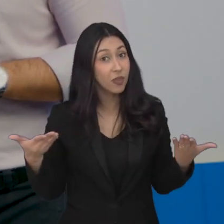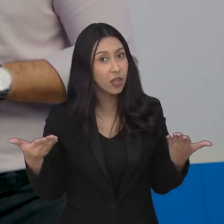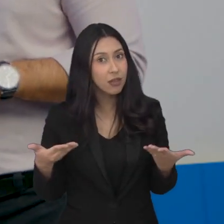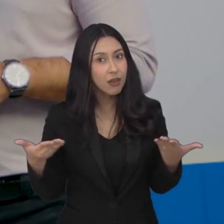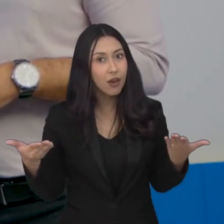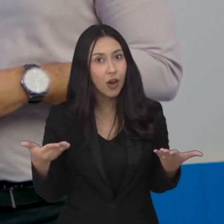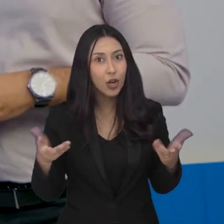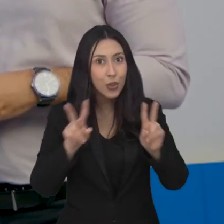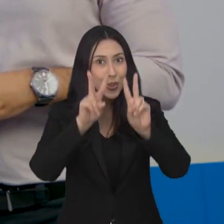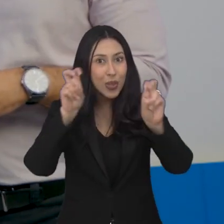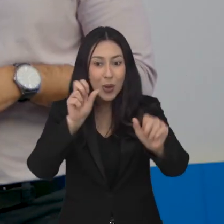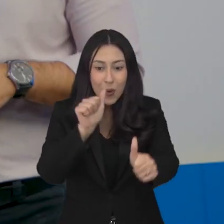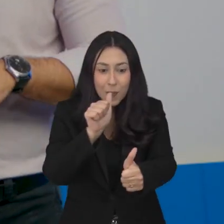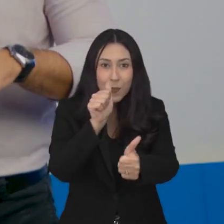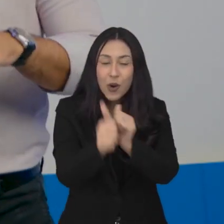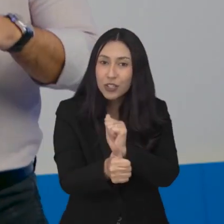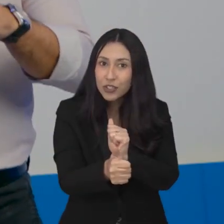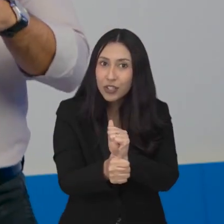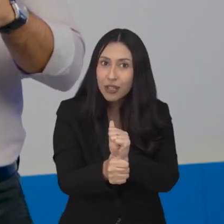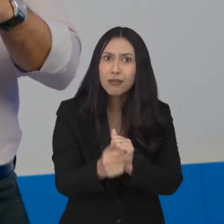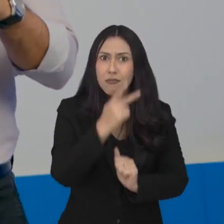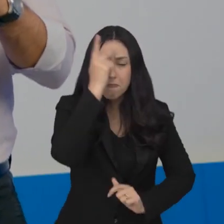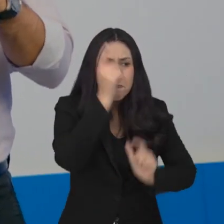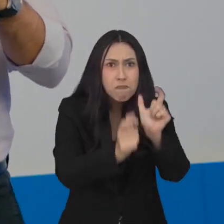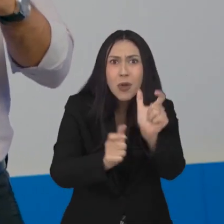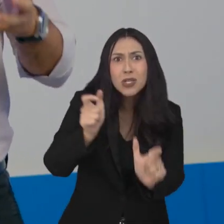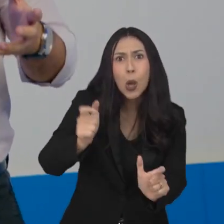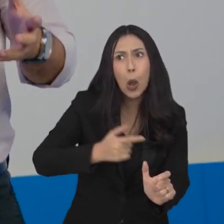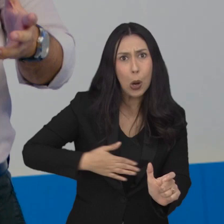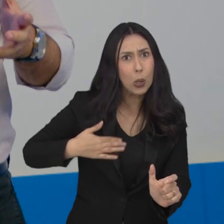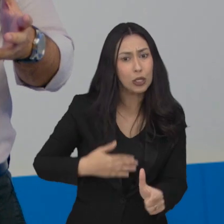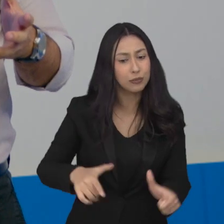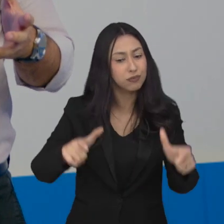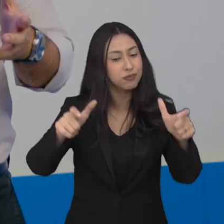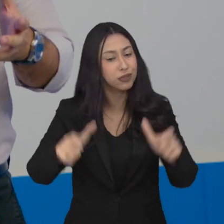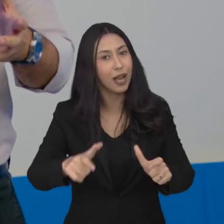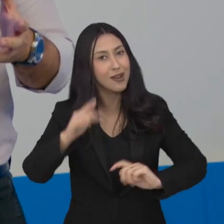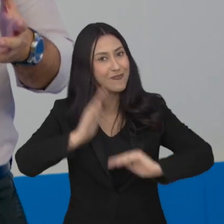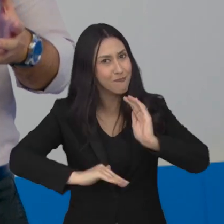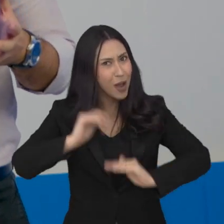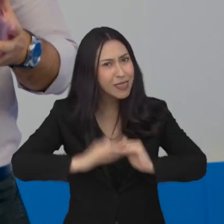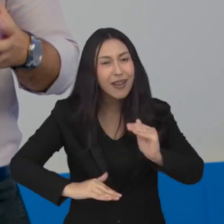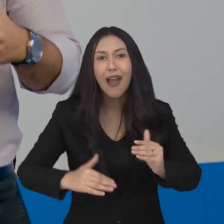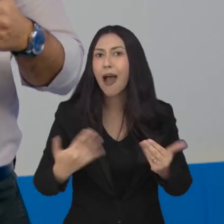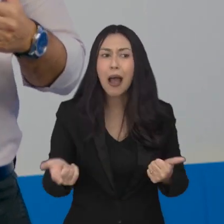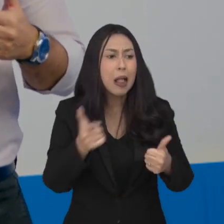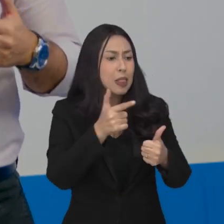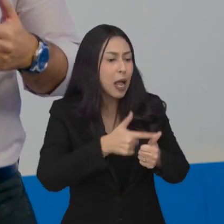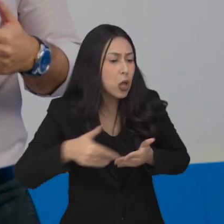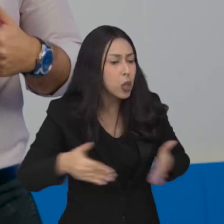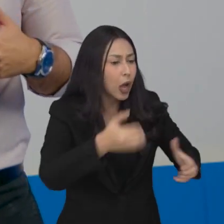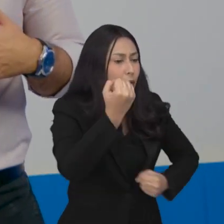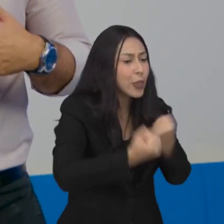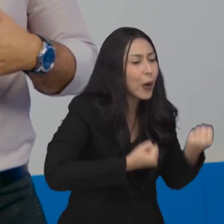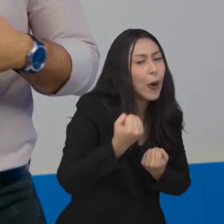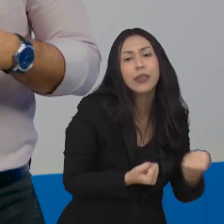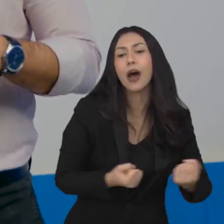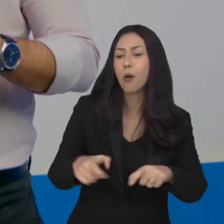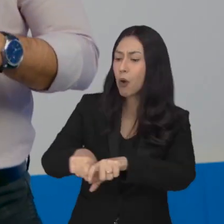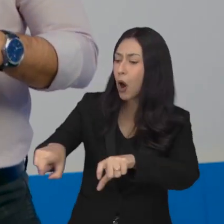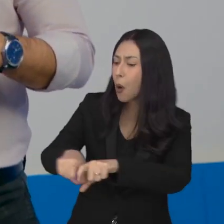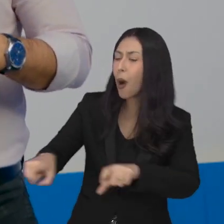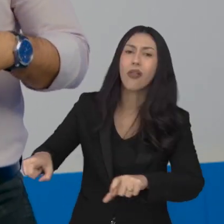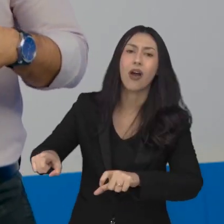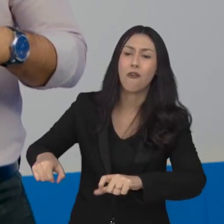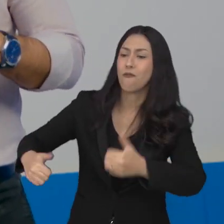Bom, e a gente vai agora para o esporte. Quem não gosta de ter espaços públicos para praticar uma modalidade, hein? Seja pista de corrida,